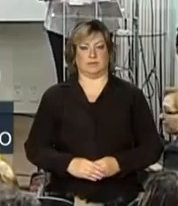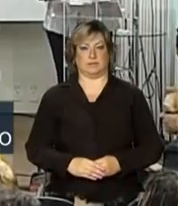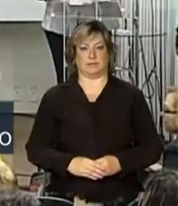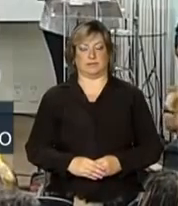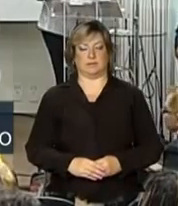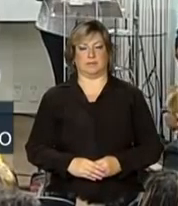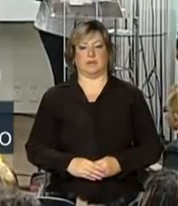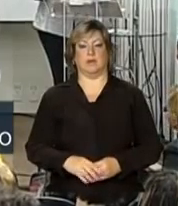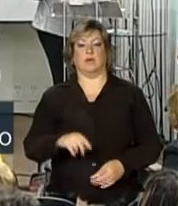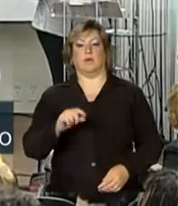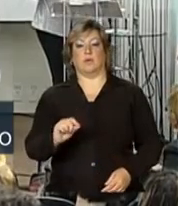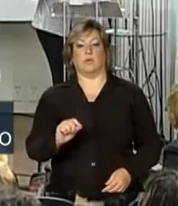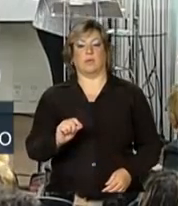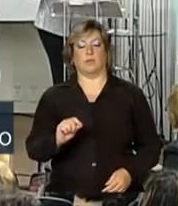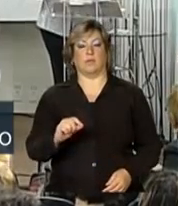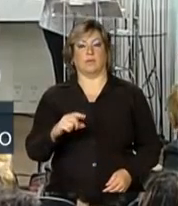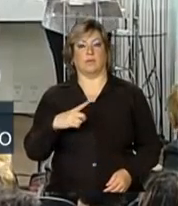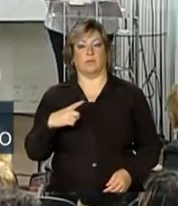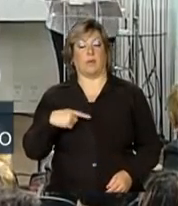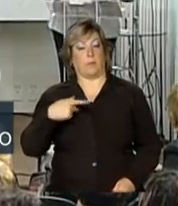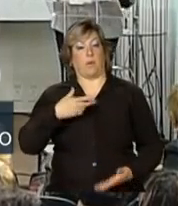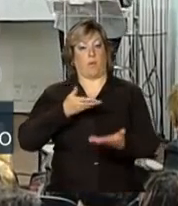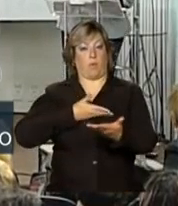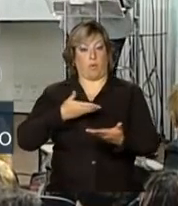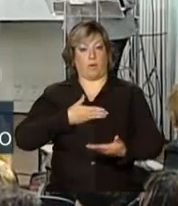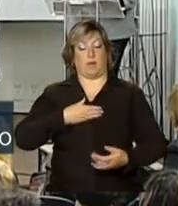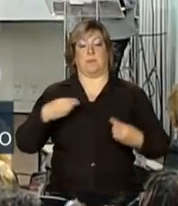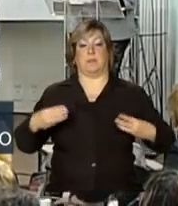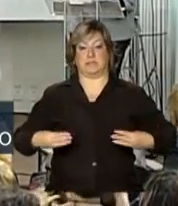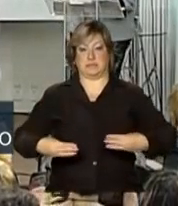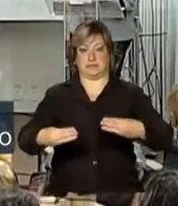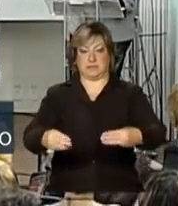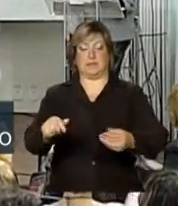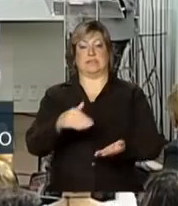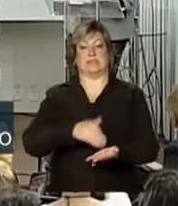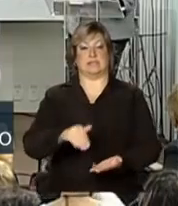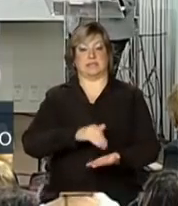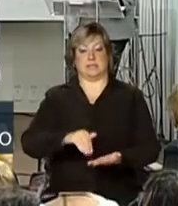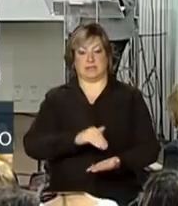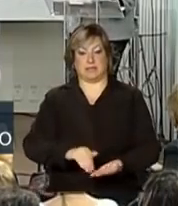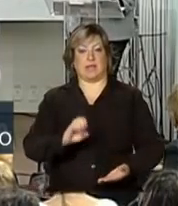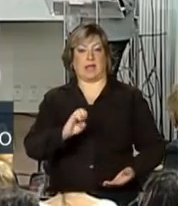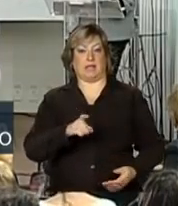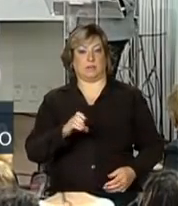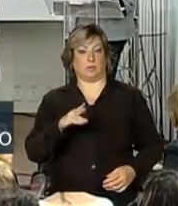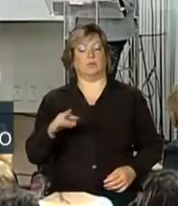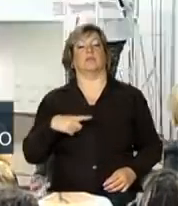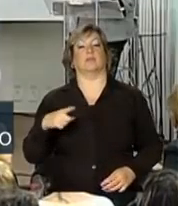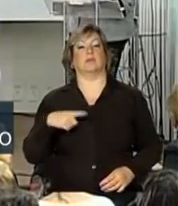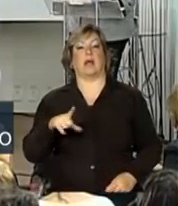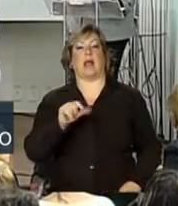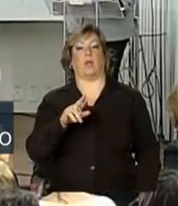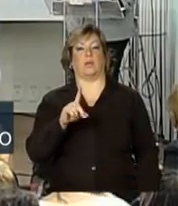O meu também colega de ministério, o secretário executivo, Laudemir André